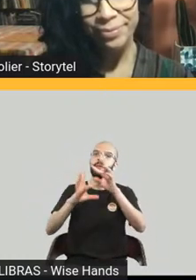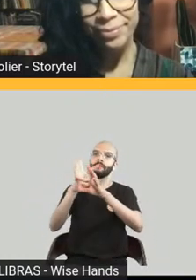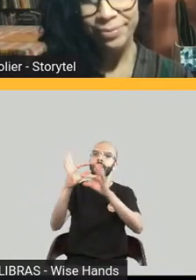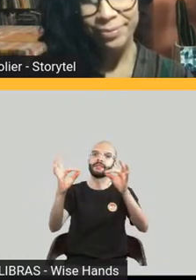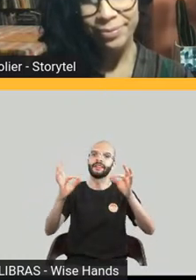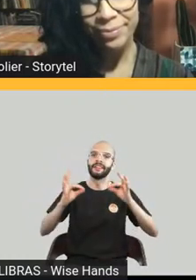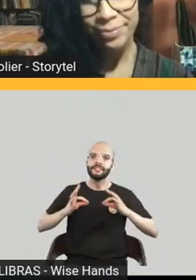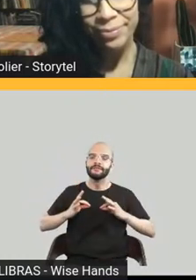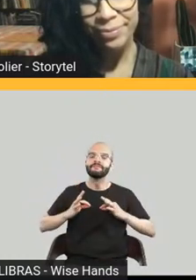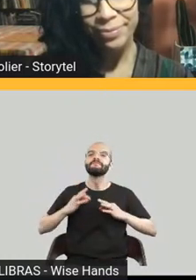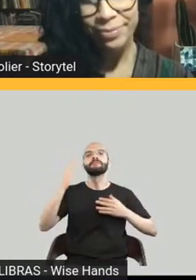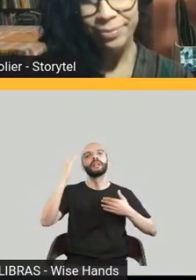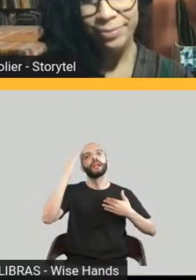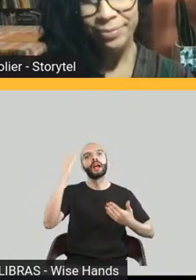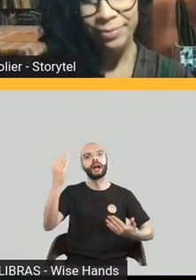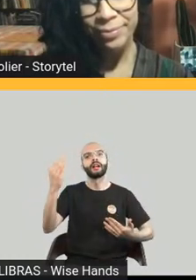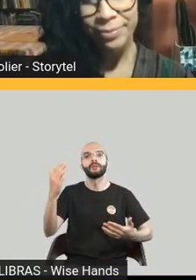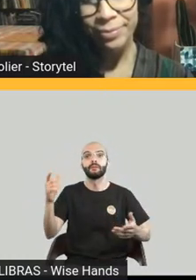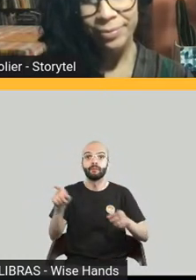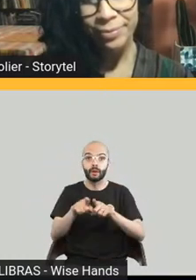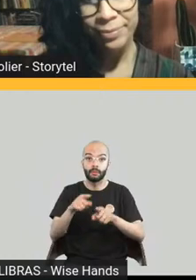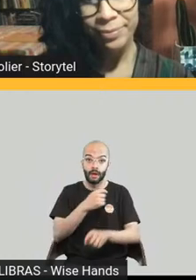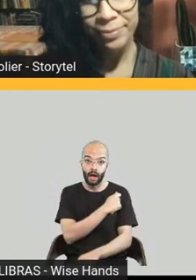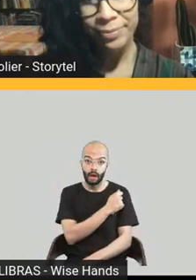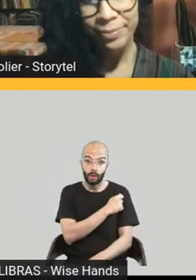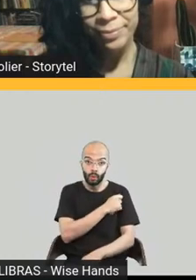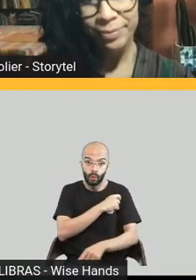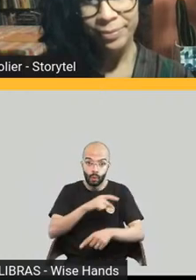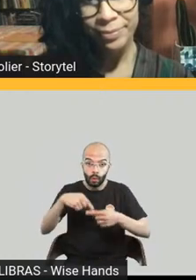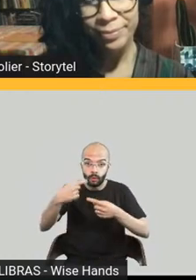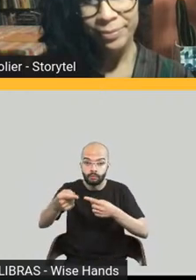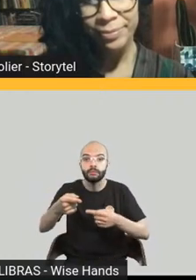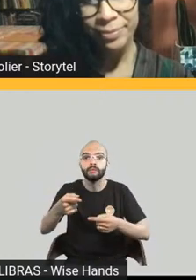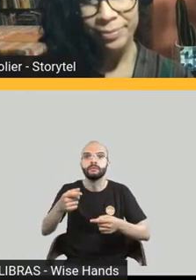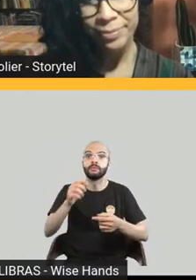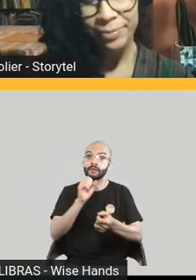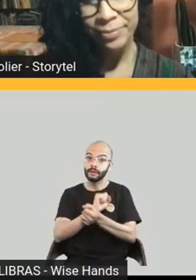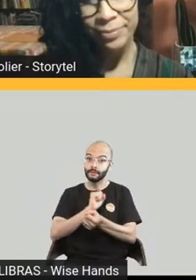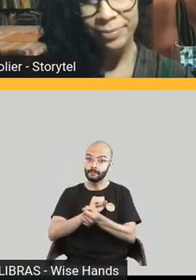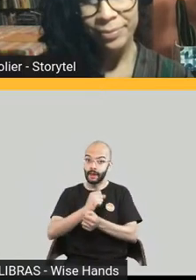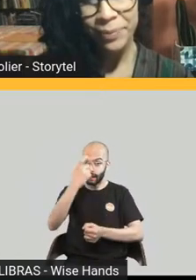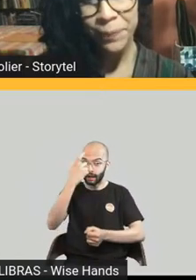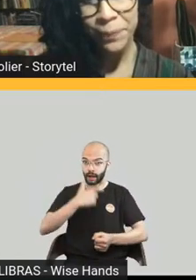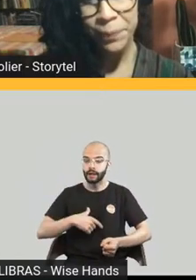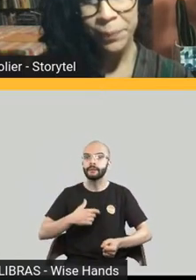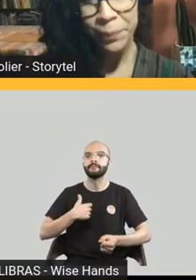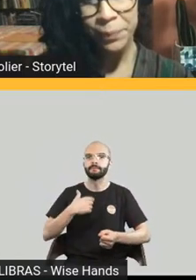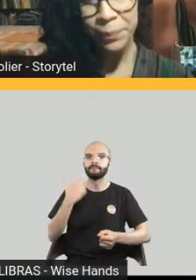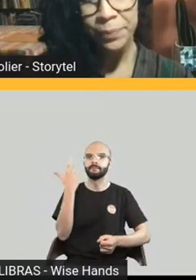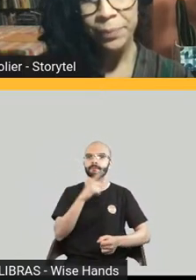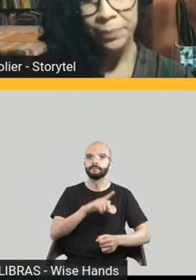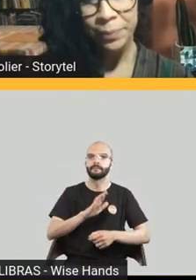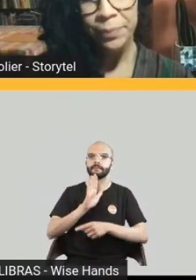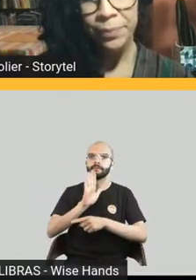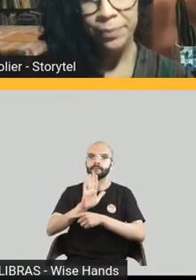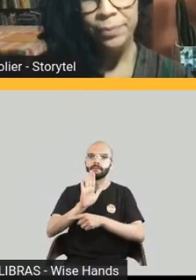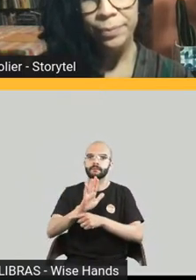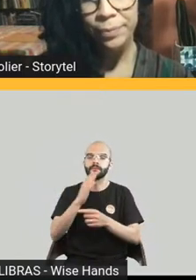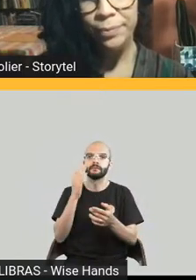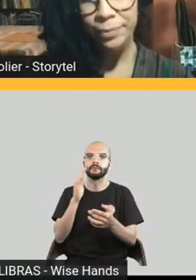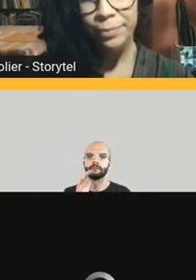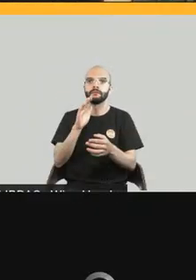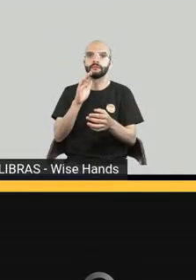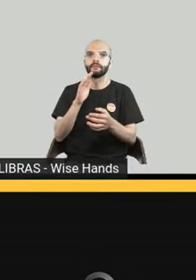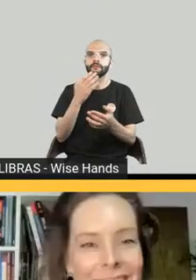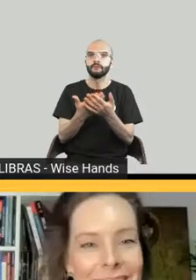palavra então à professora Fernanda que vai finalizar agora o nosso evento inclusive dando a palavra para vocês aí também dar um